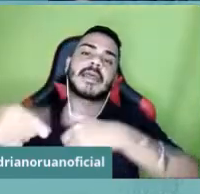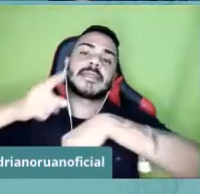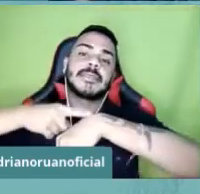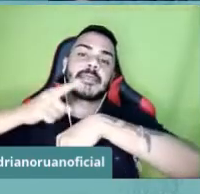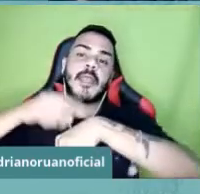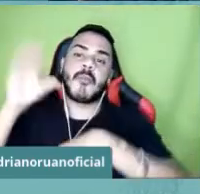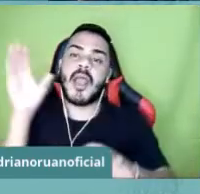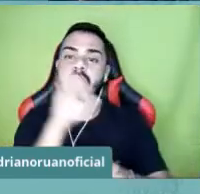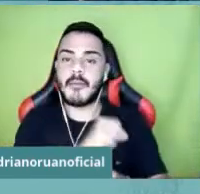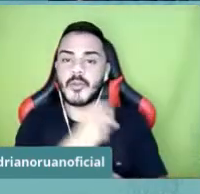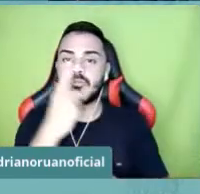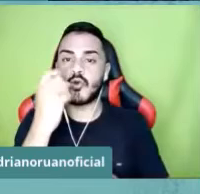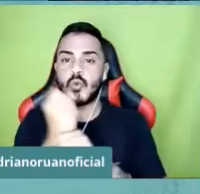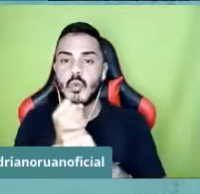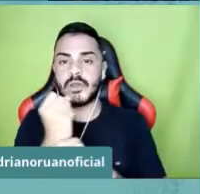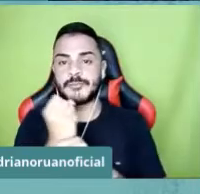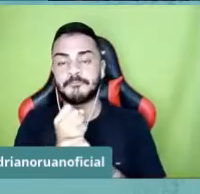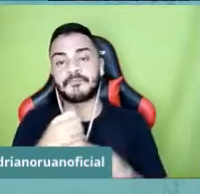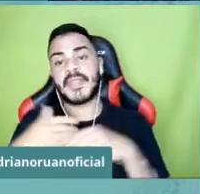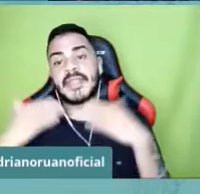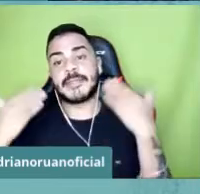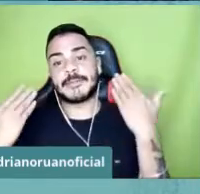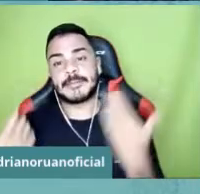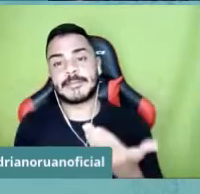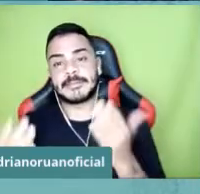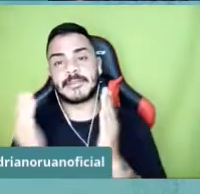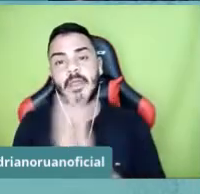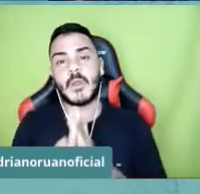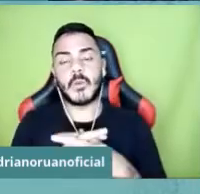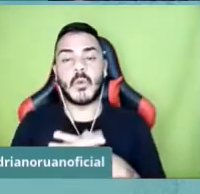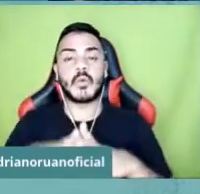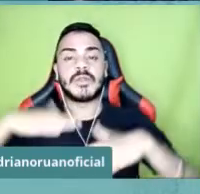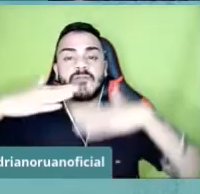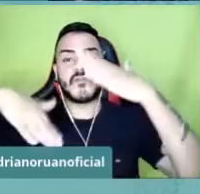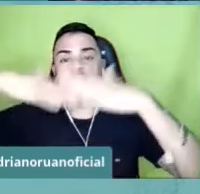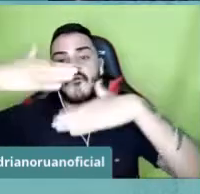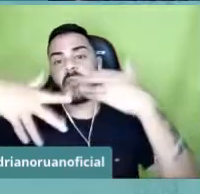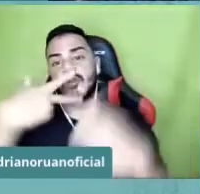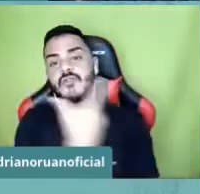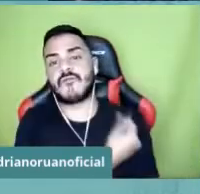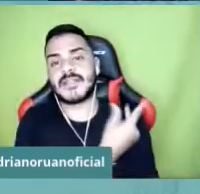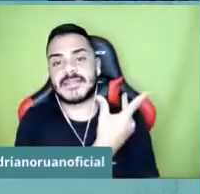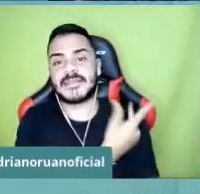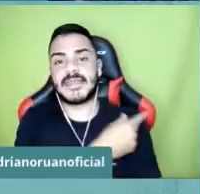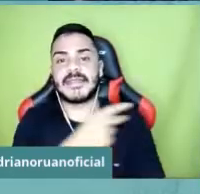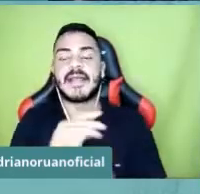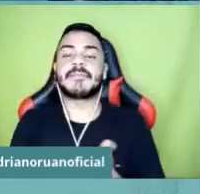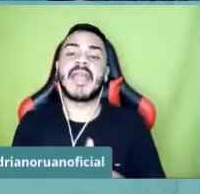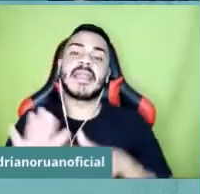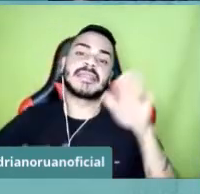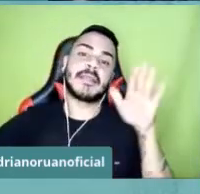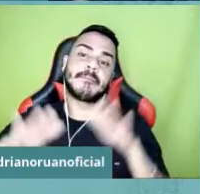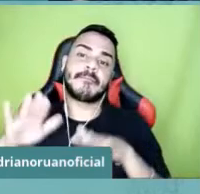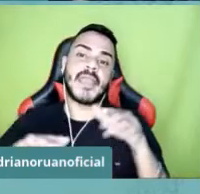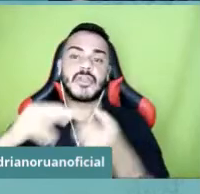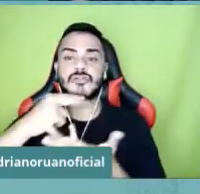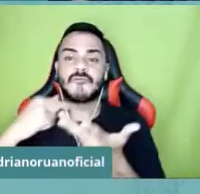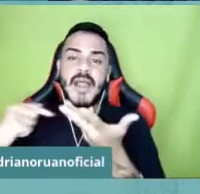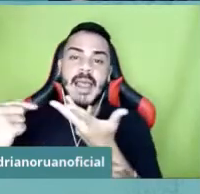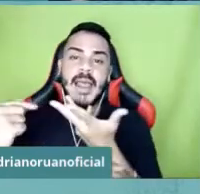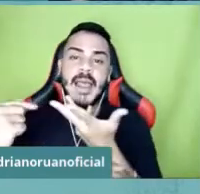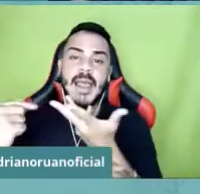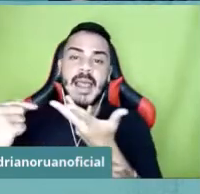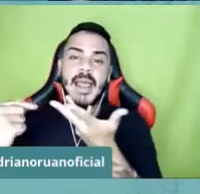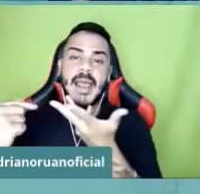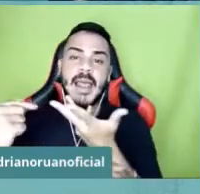volta de 1 ano. Então, o desenvolvimento de vacinas, ele depende de uma série de barreiras que precisam